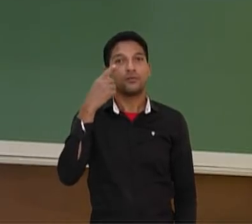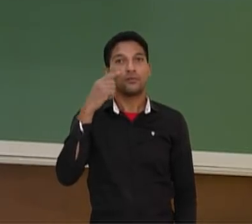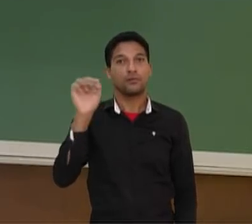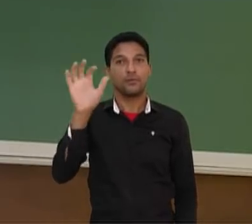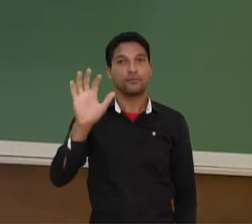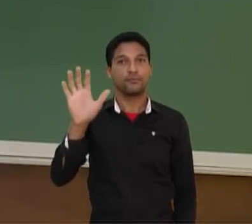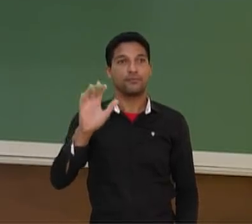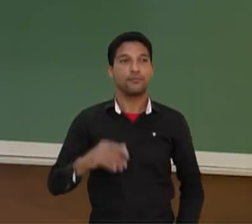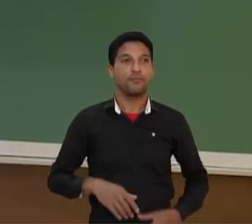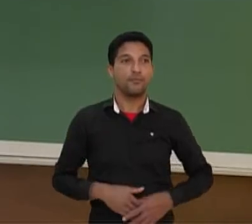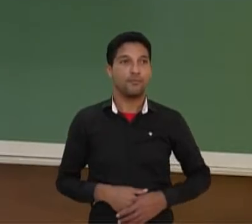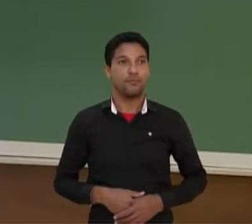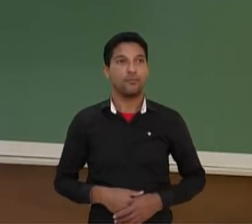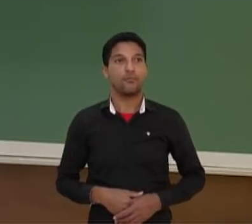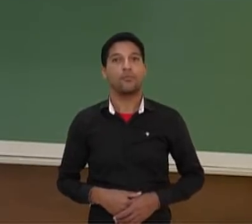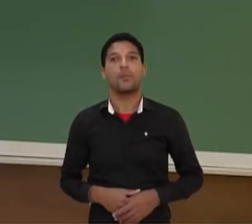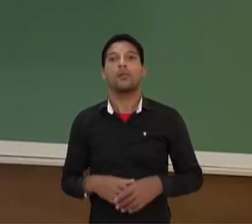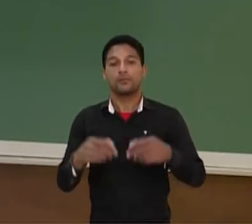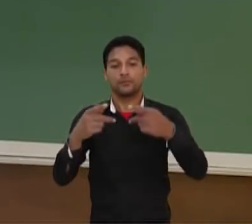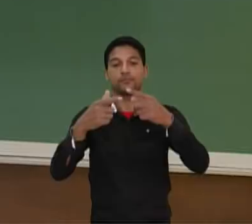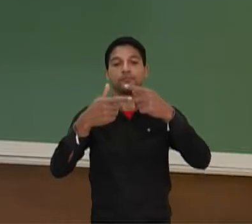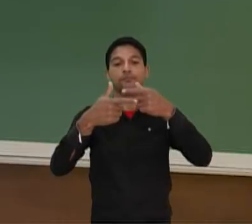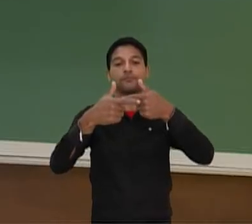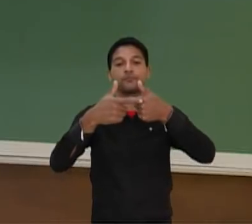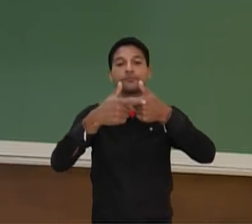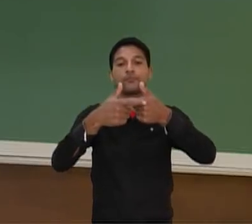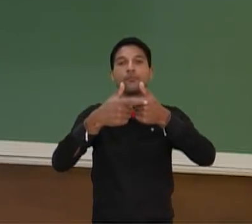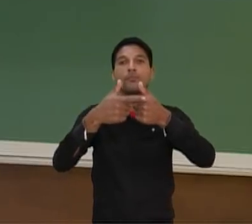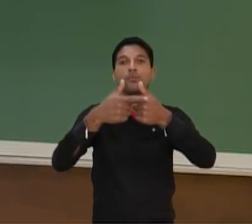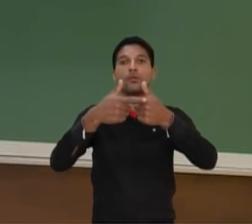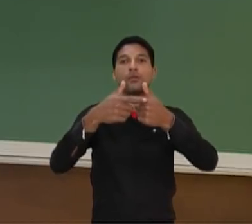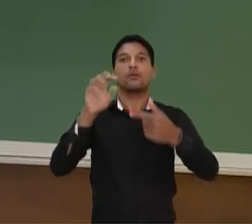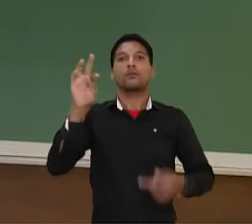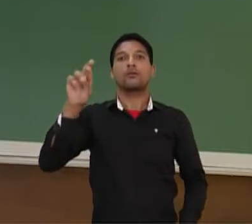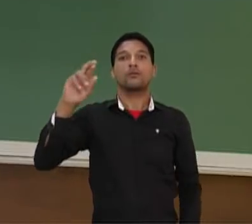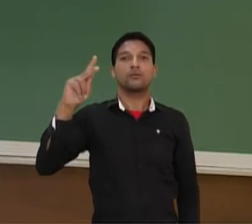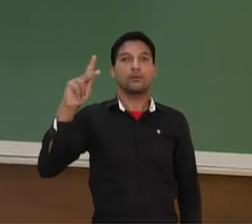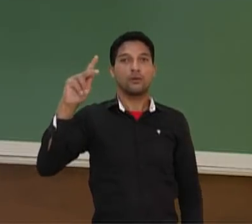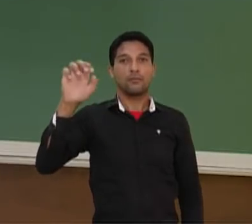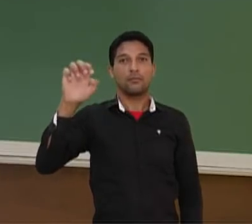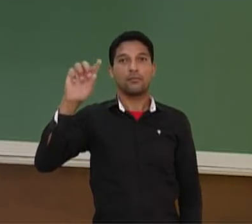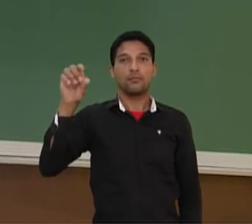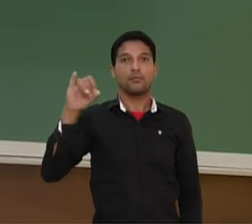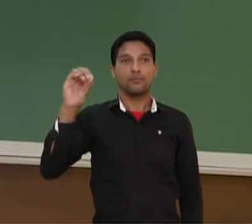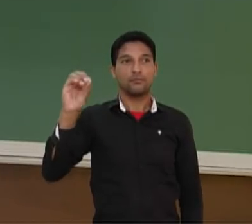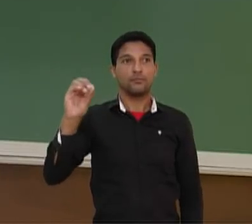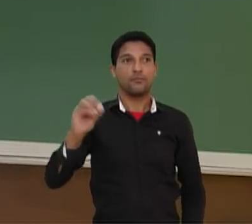certo? E os trapézios, que tem apenas um par de lados paralelos, certo?